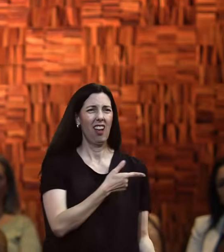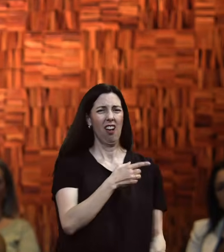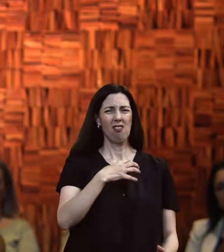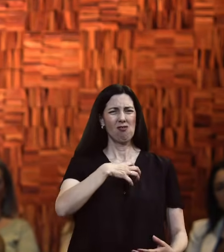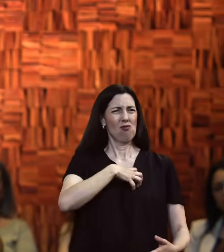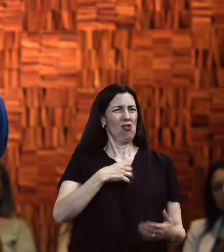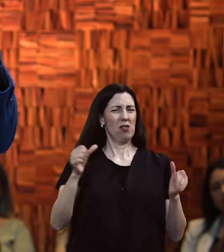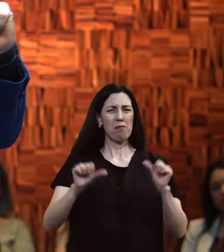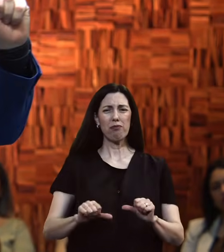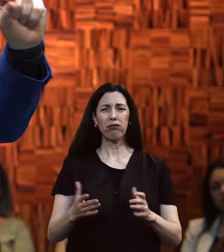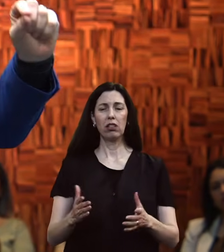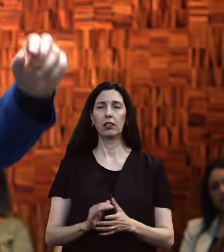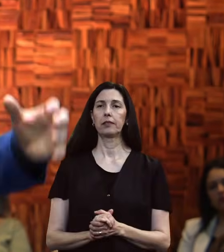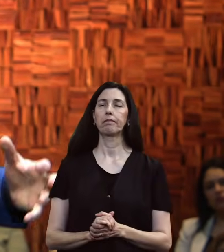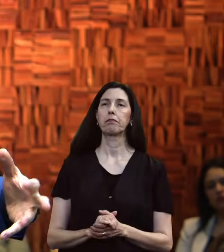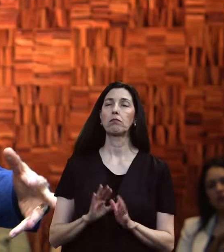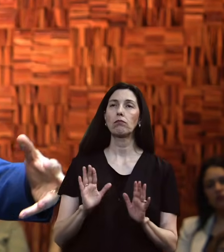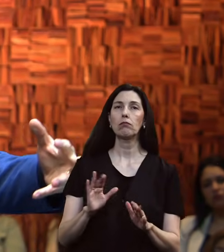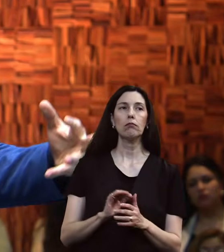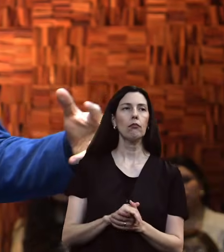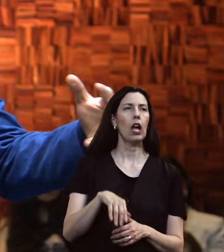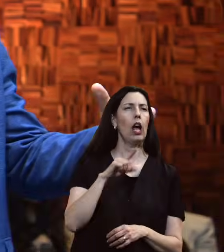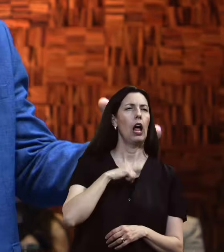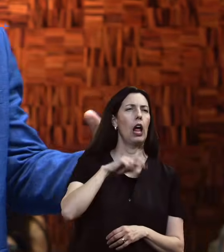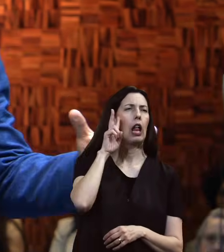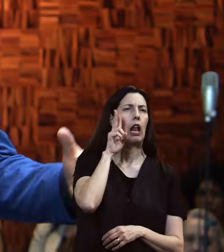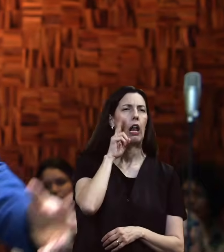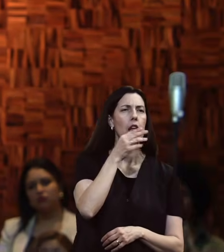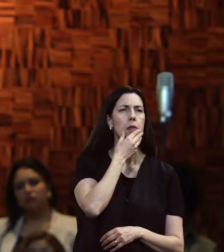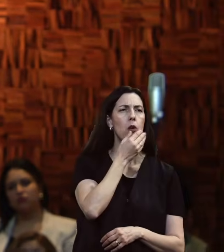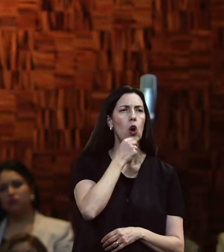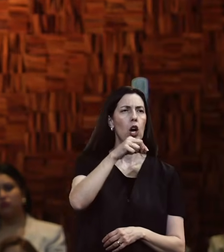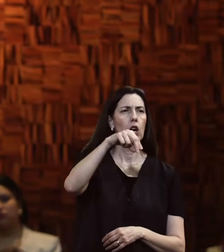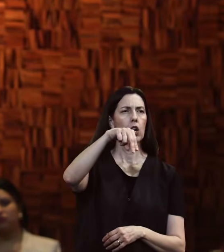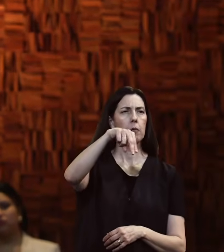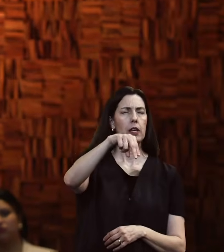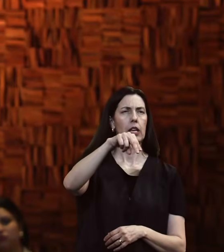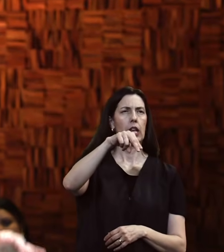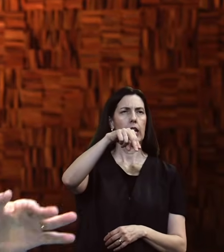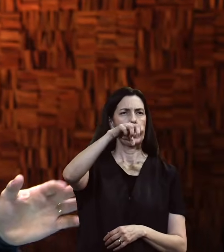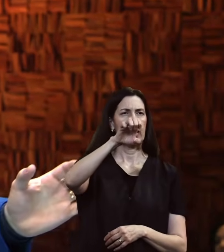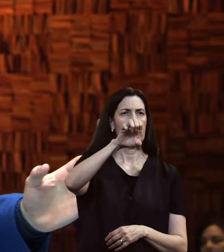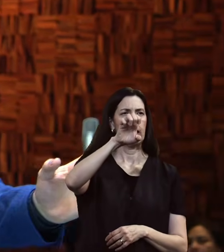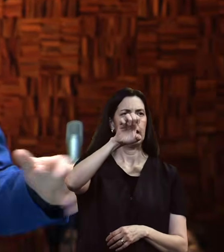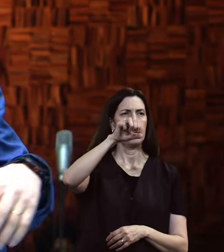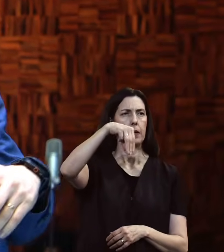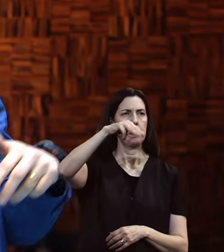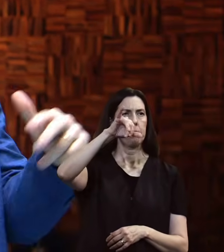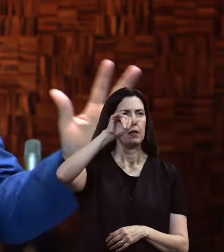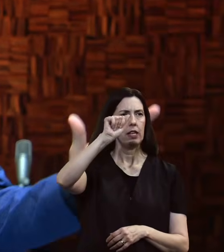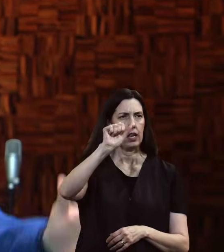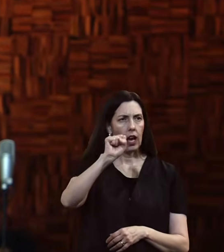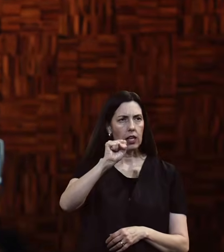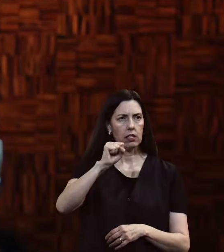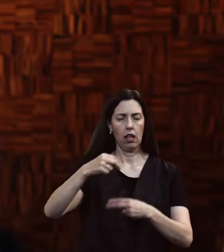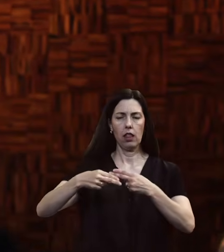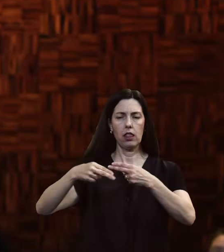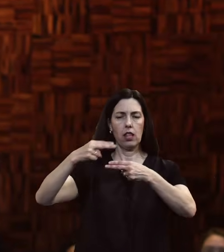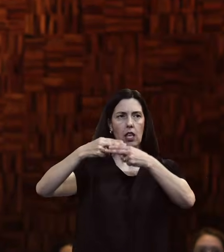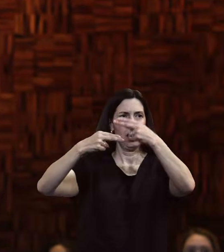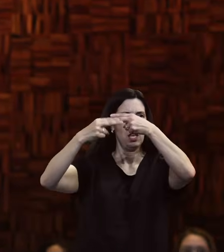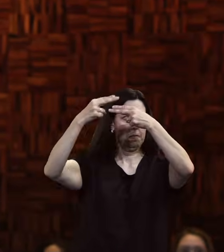ele sai com aquele propósito de Deus, e quando eles começam a construção dos muros, a Bíblia vai dizer que Sanbalate e